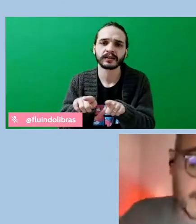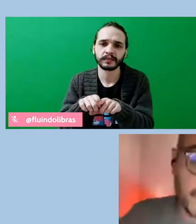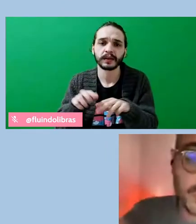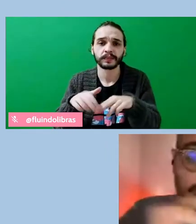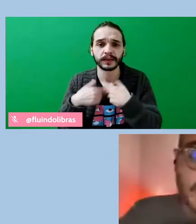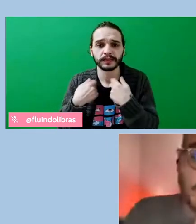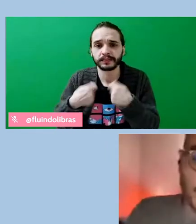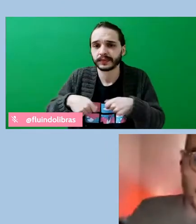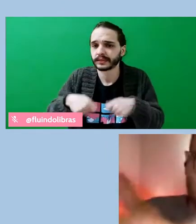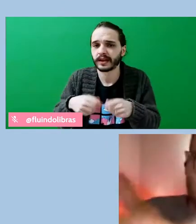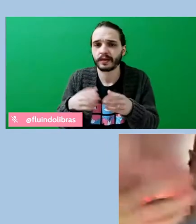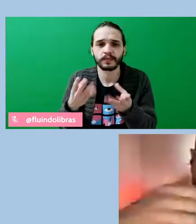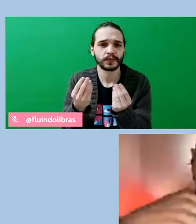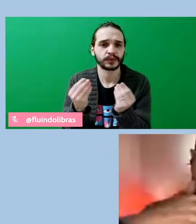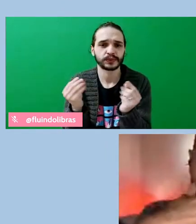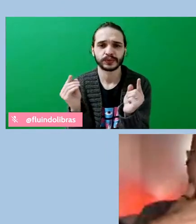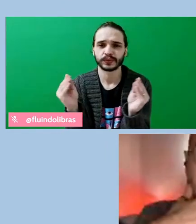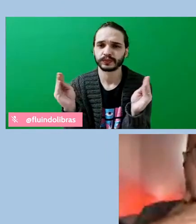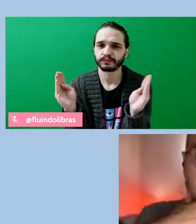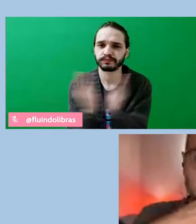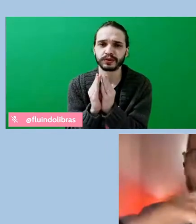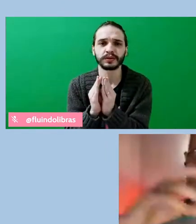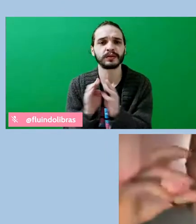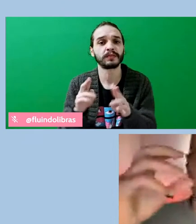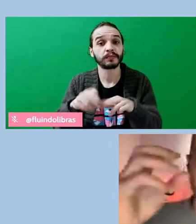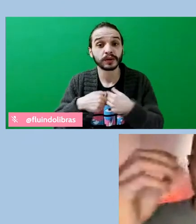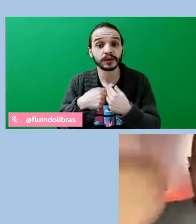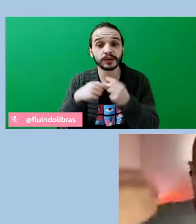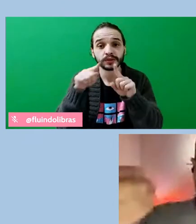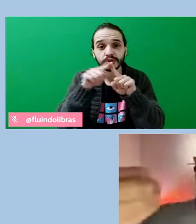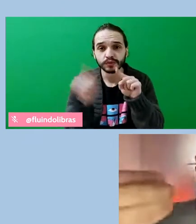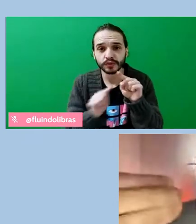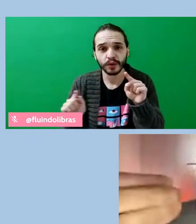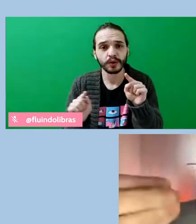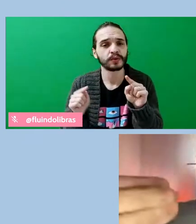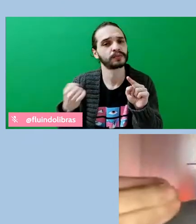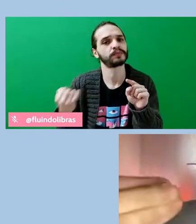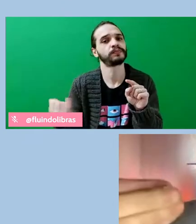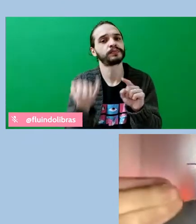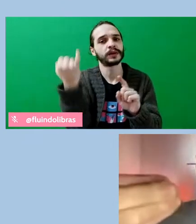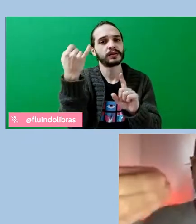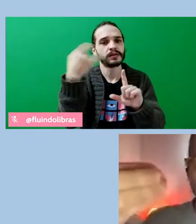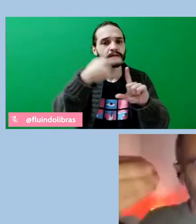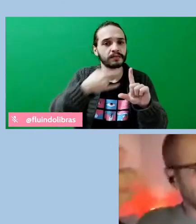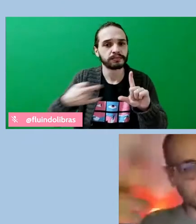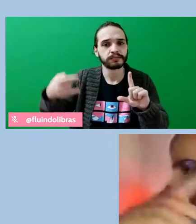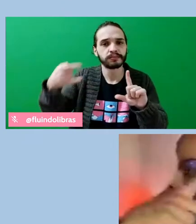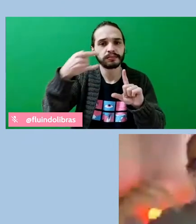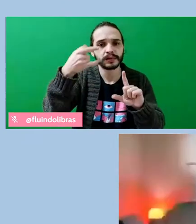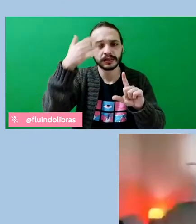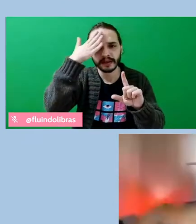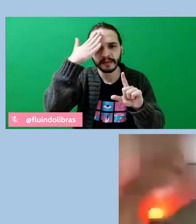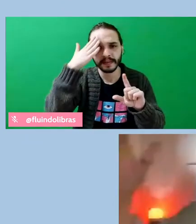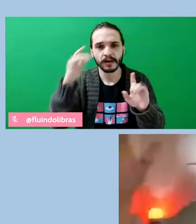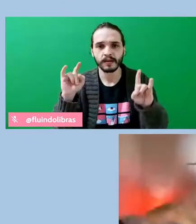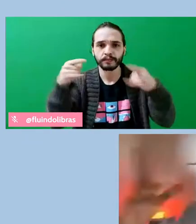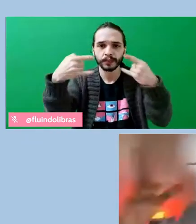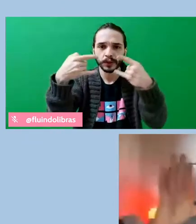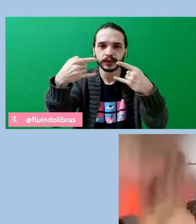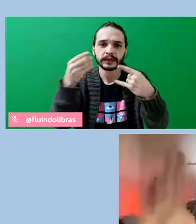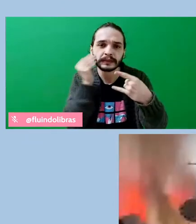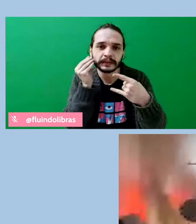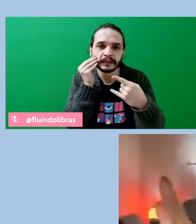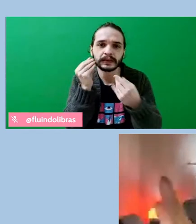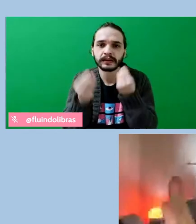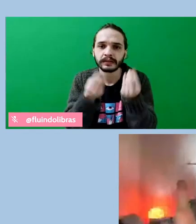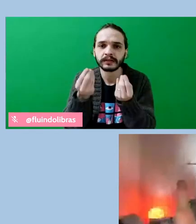filmar, e por isso que o Zoom foi tão importante, a ideia do Zoom, né? Porque era uma ideia de encenação muito clara que a gente sabia. A gente não saiu experimentando com a câmera, a gente